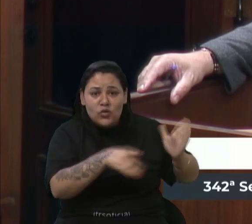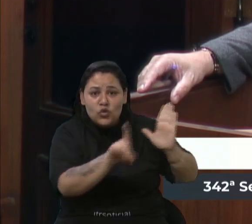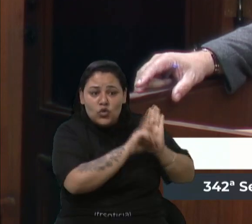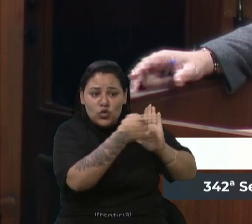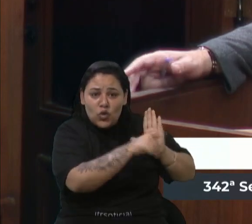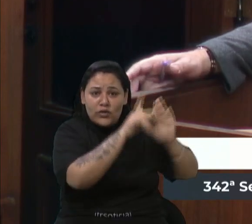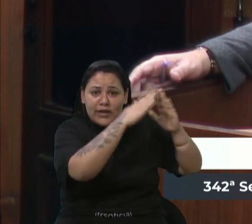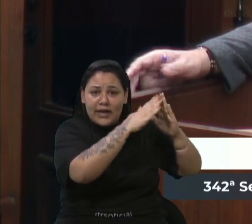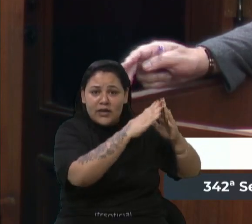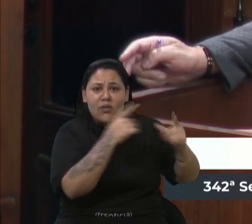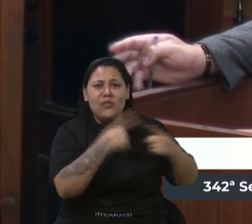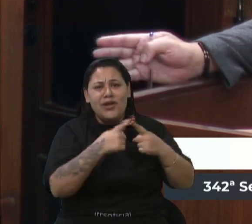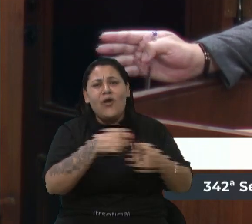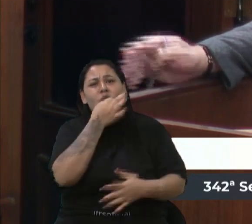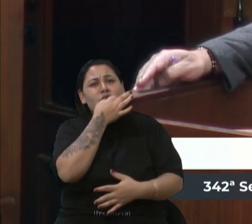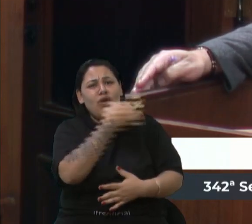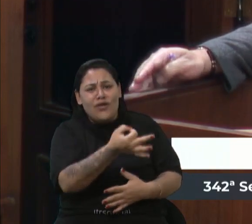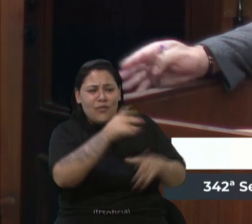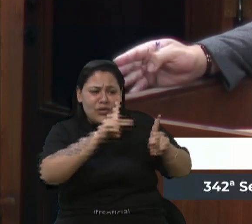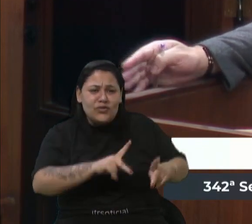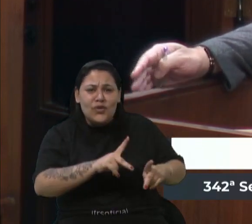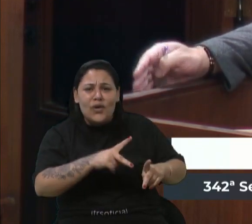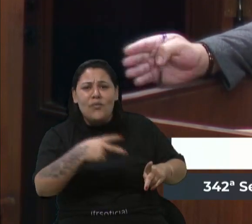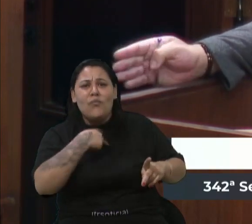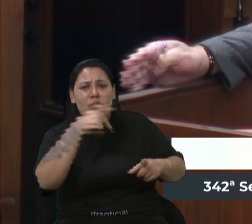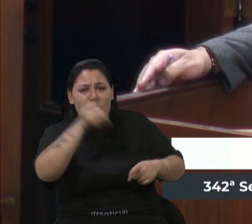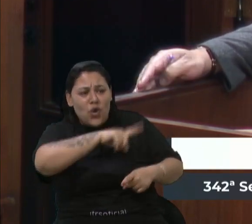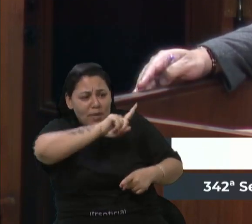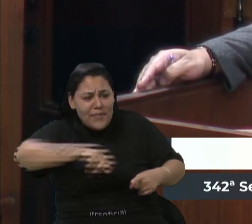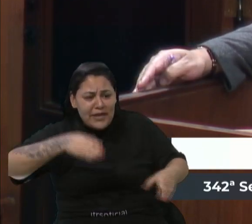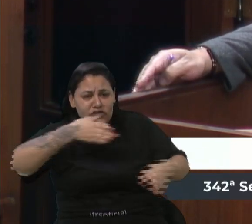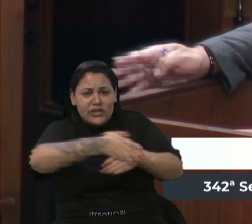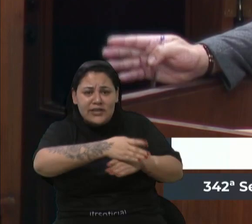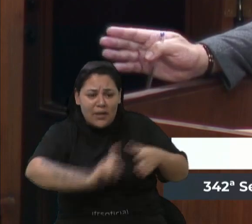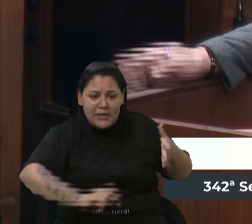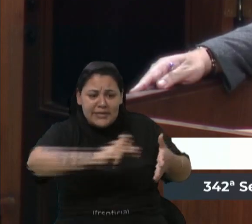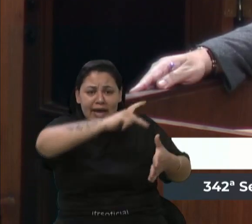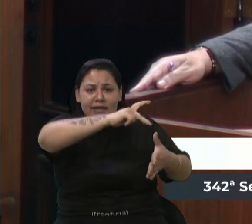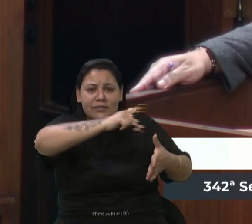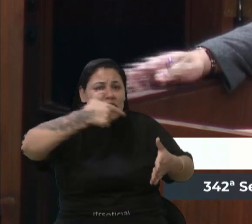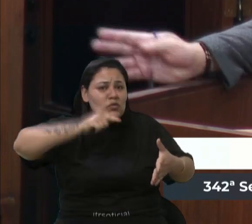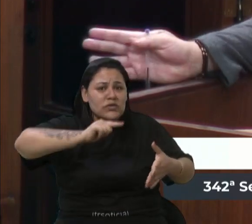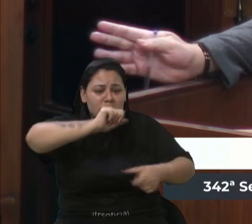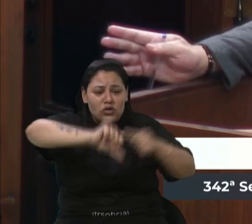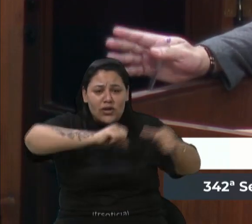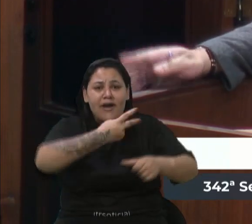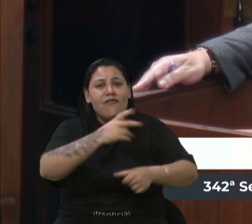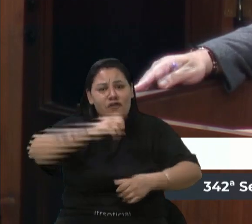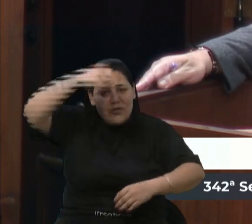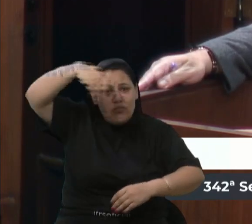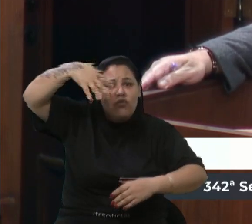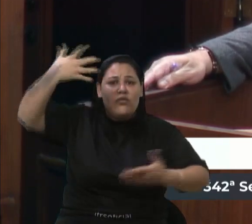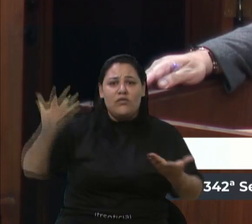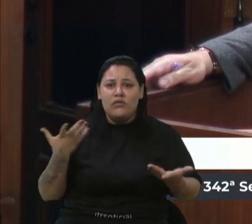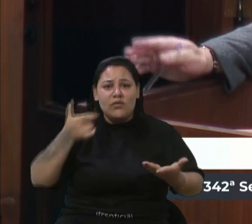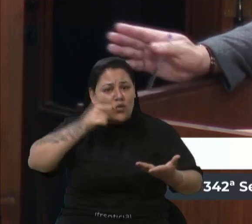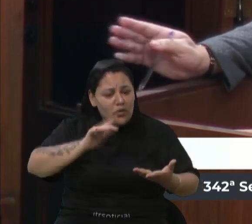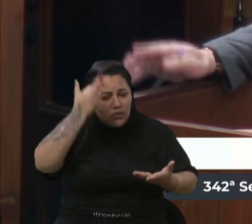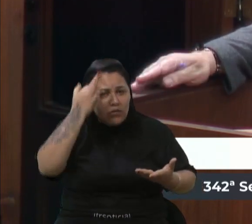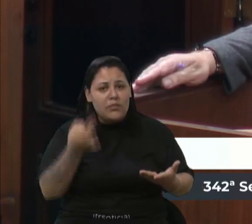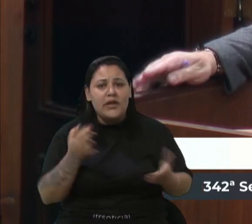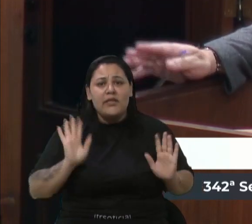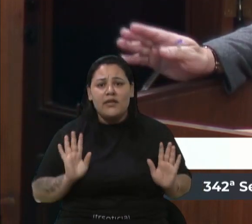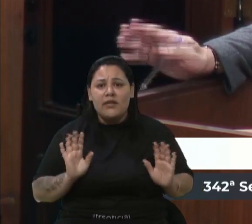é um absurdo que um proprietário não deixe entrar um andaime dentro de uma UBS para trocar 20 lâmpadas. Então, não dava para entender.